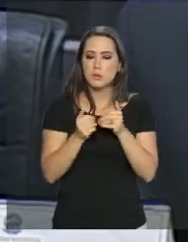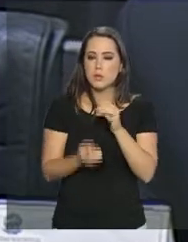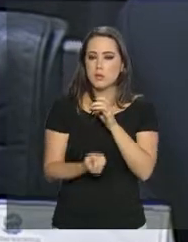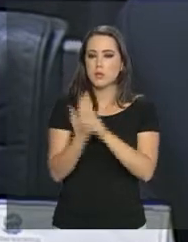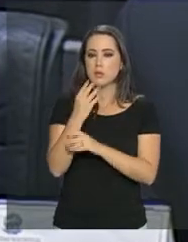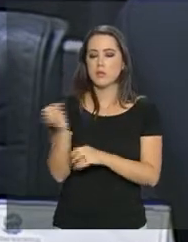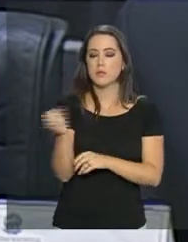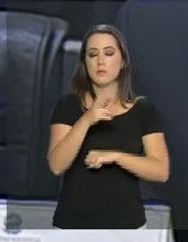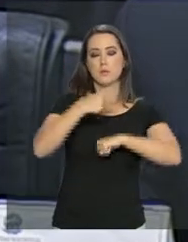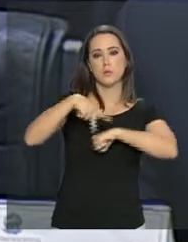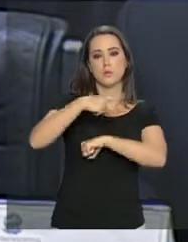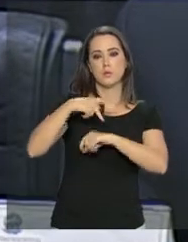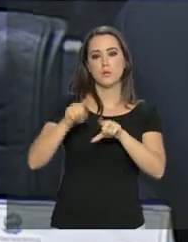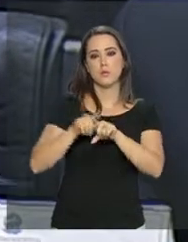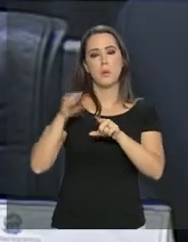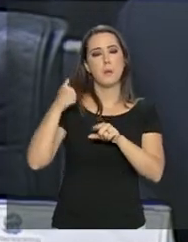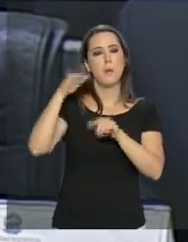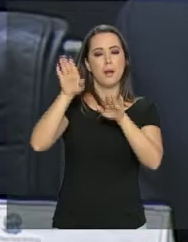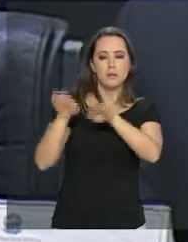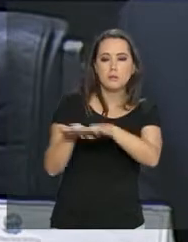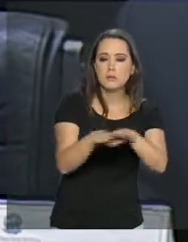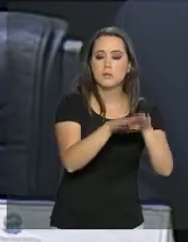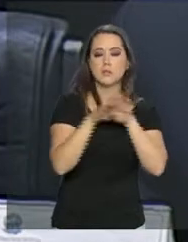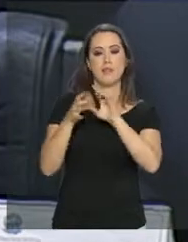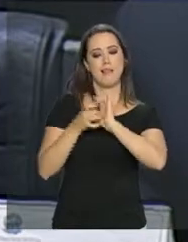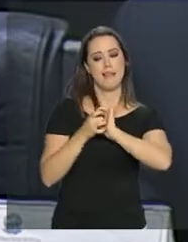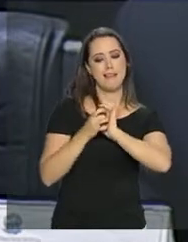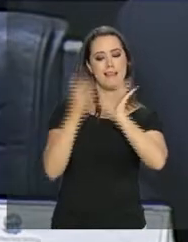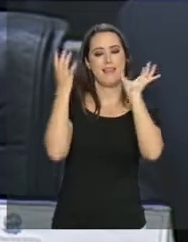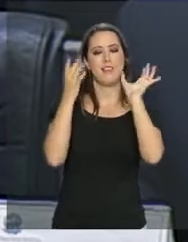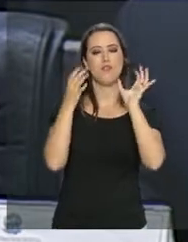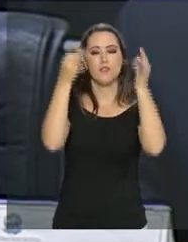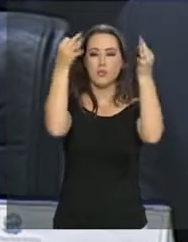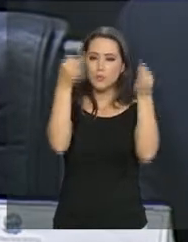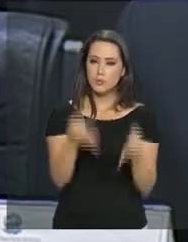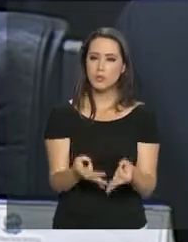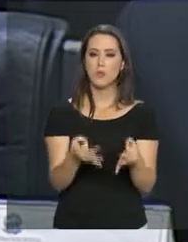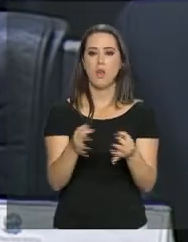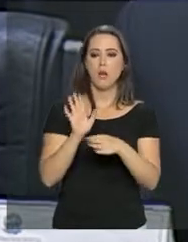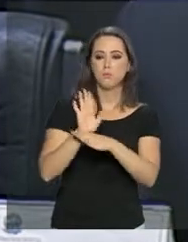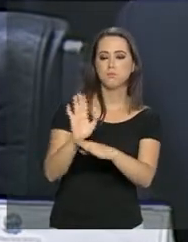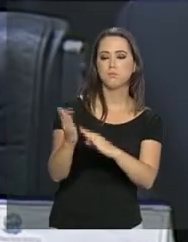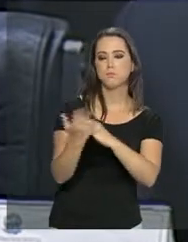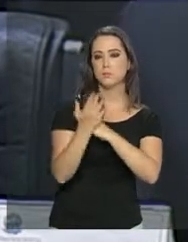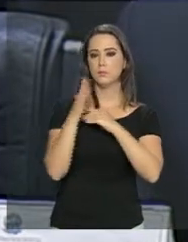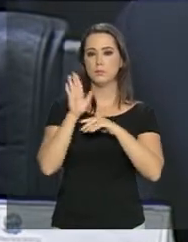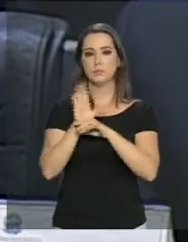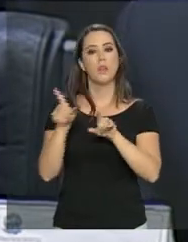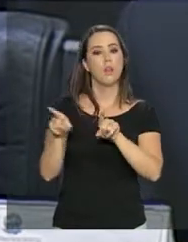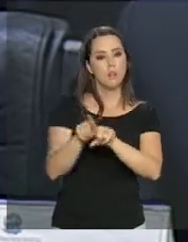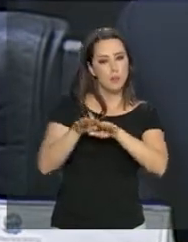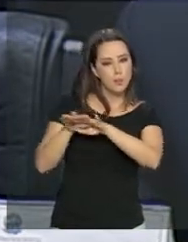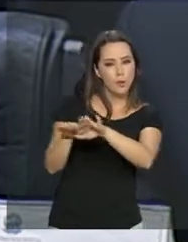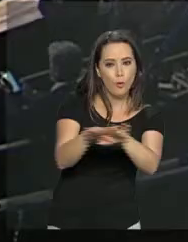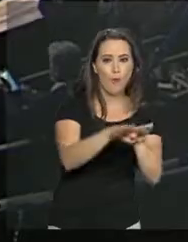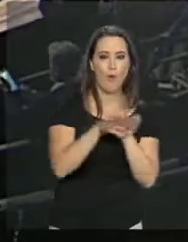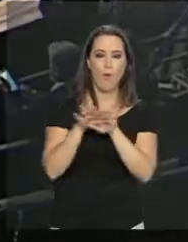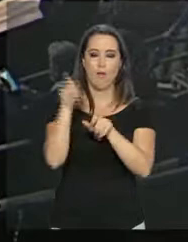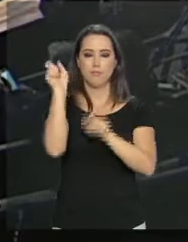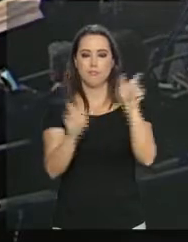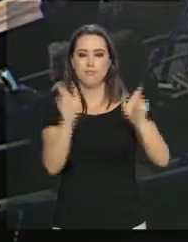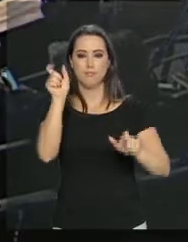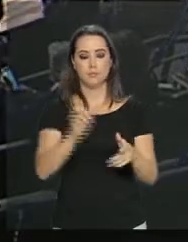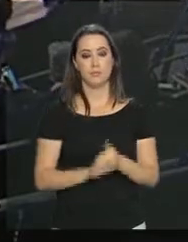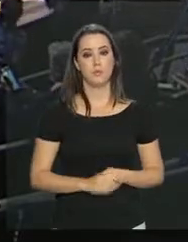um novo país mais democrático livre justo e solidário e igualitário a